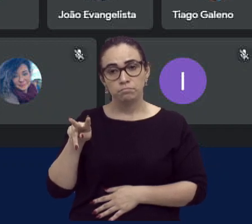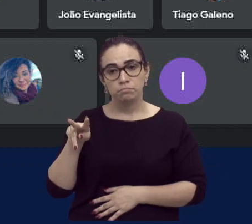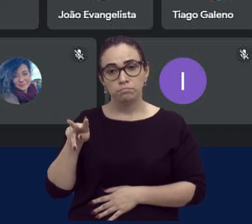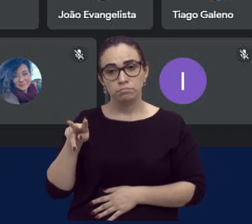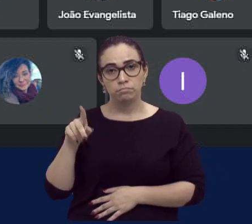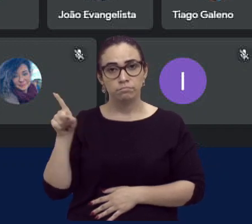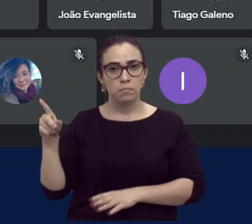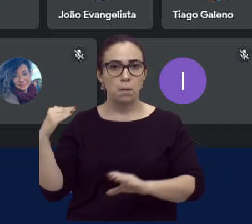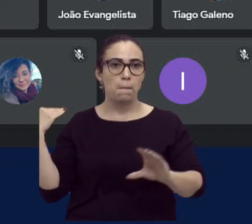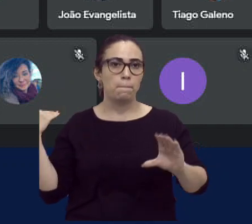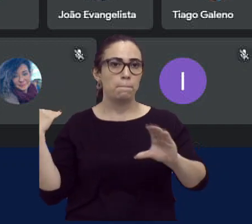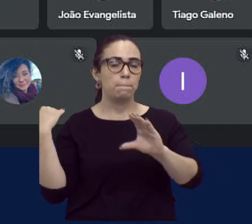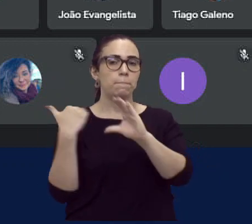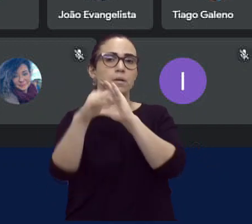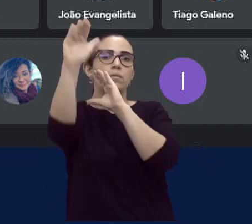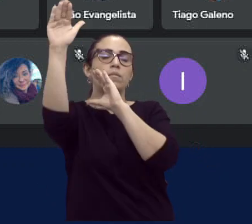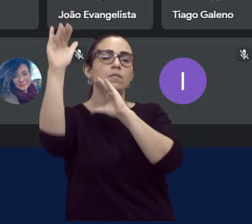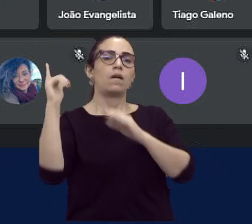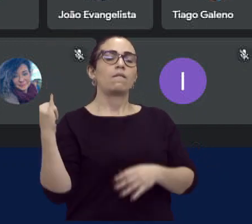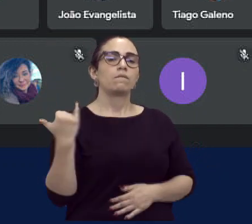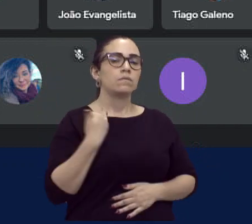aquele acontecimento.